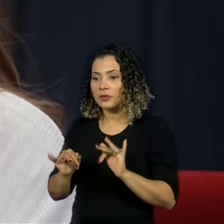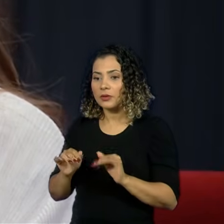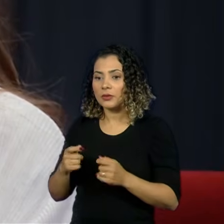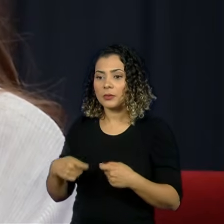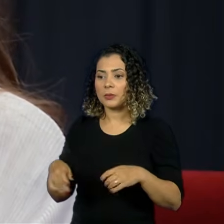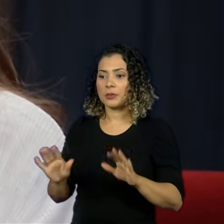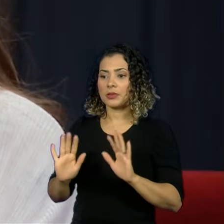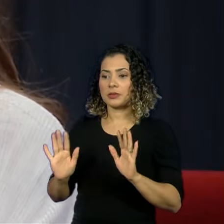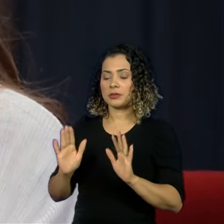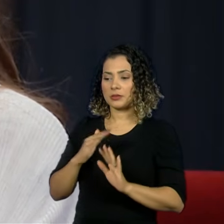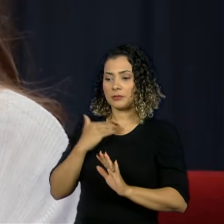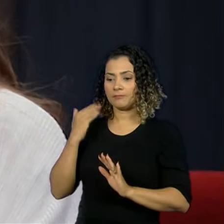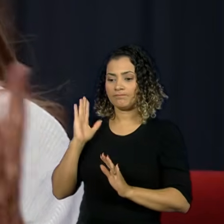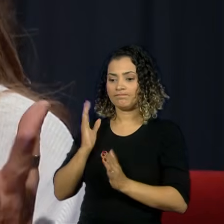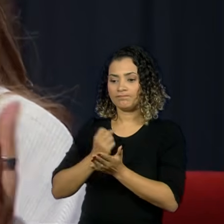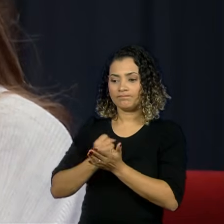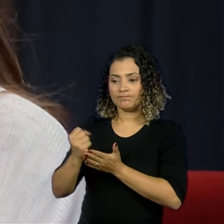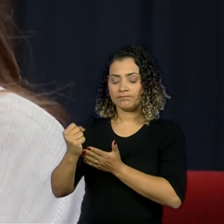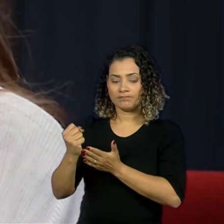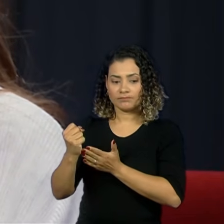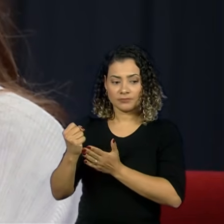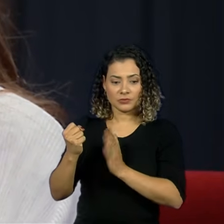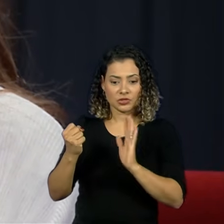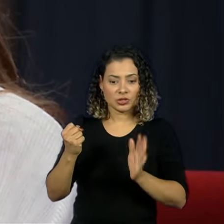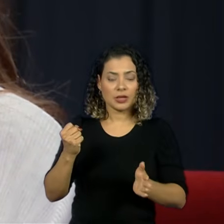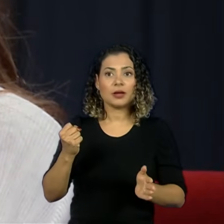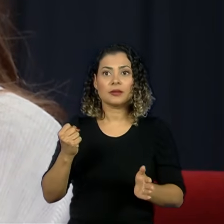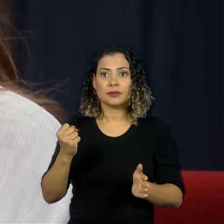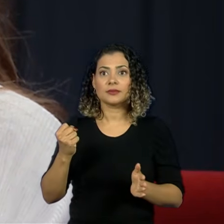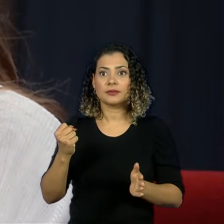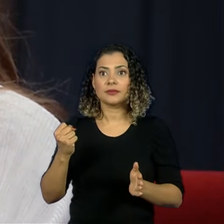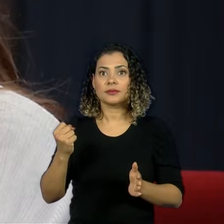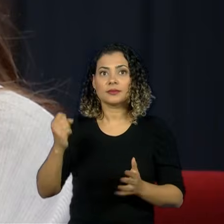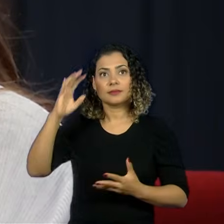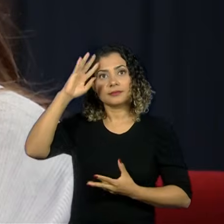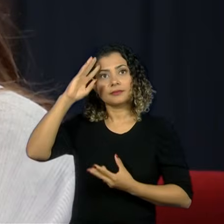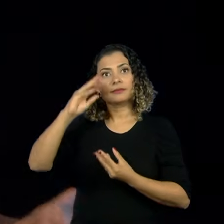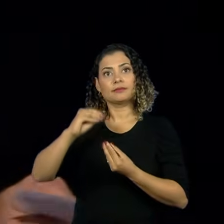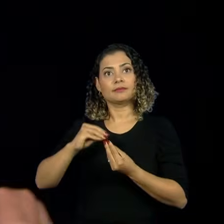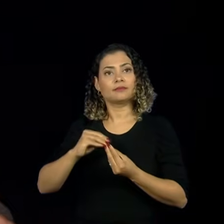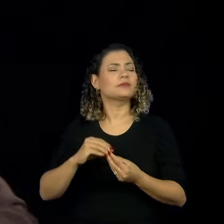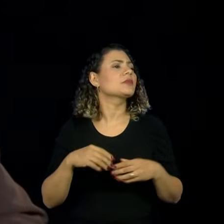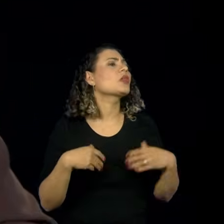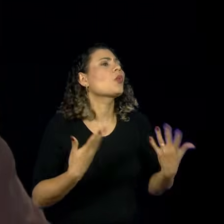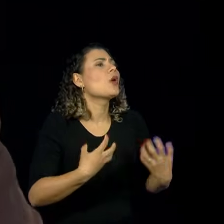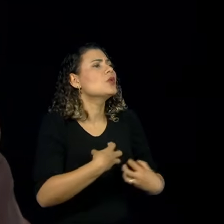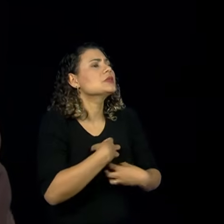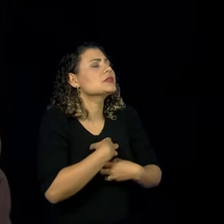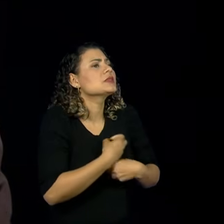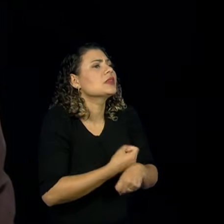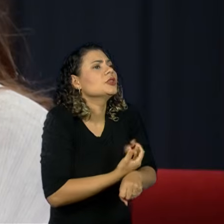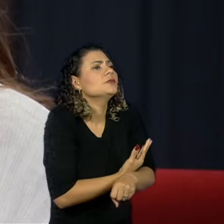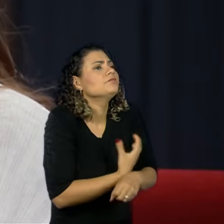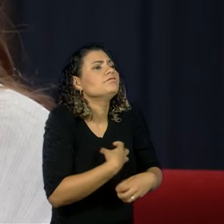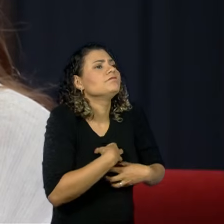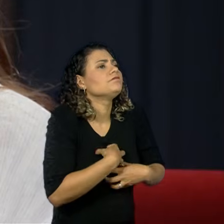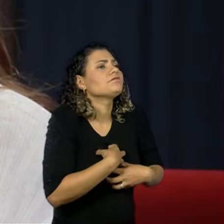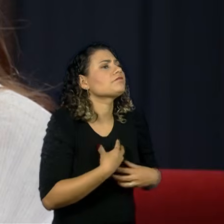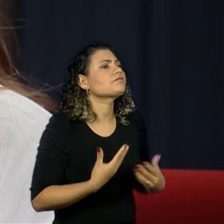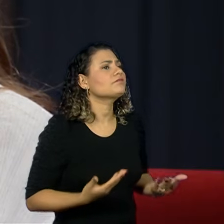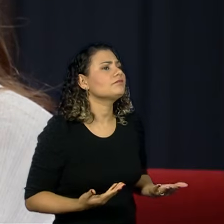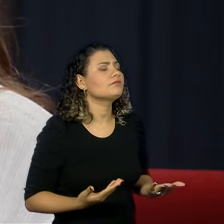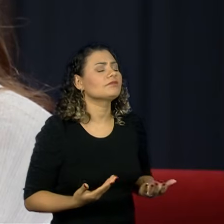preciso. Não tem mais isso para fazer. Então, Que sentimento que fica? é